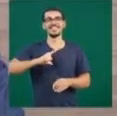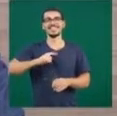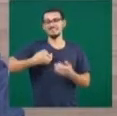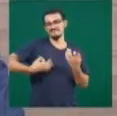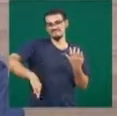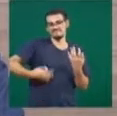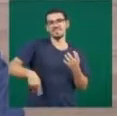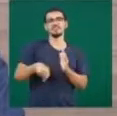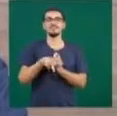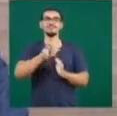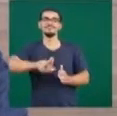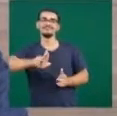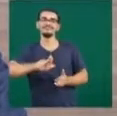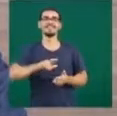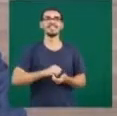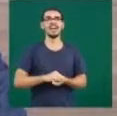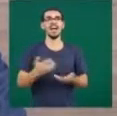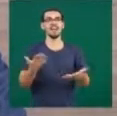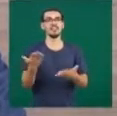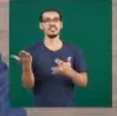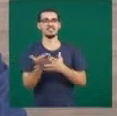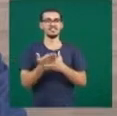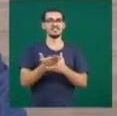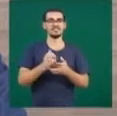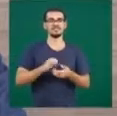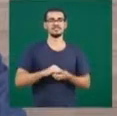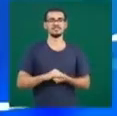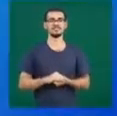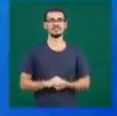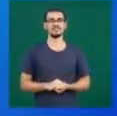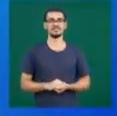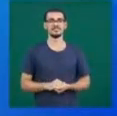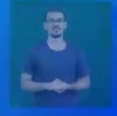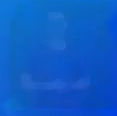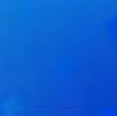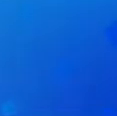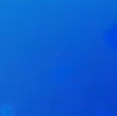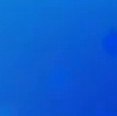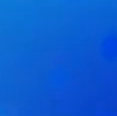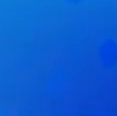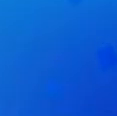grande show em Uberlândia. O TVU Notícias faz um rápido intervalo e volta já.